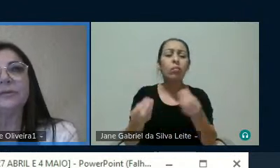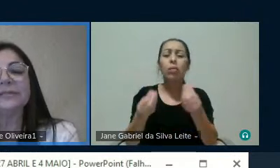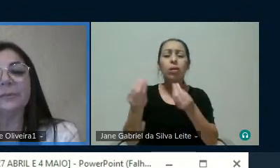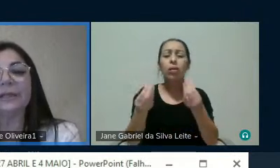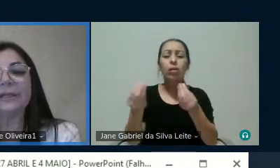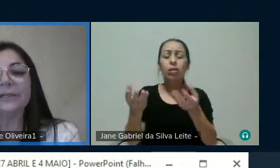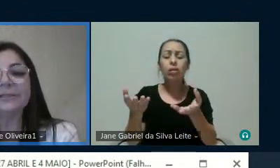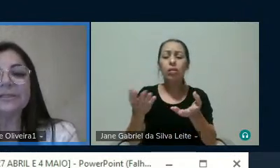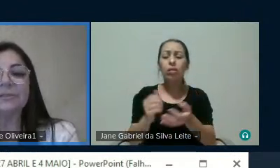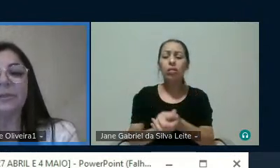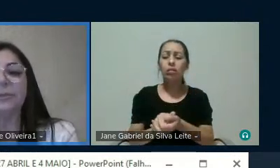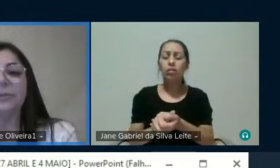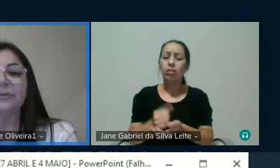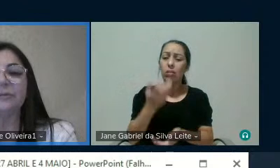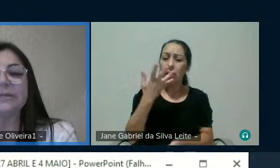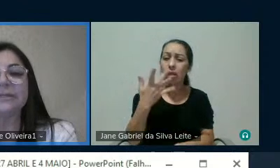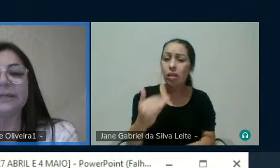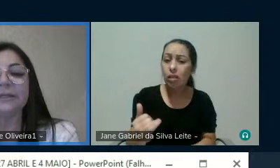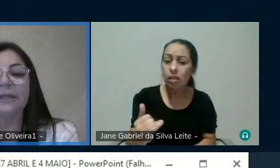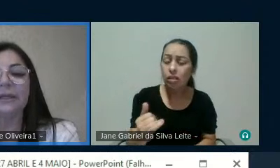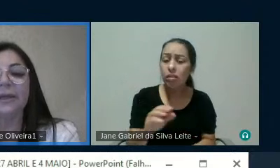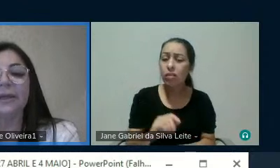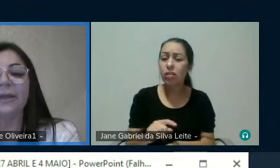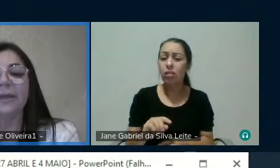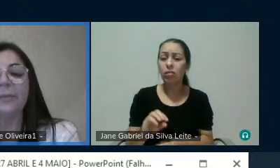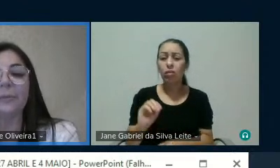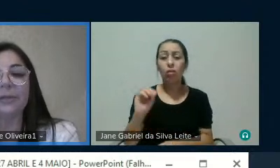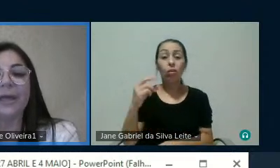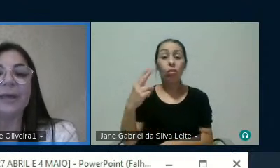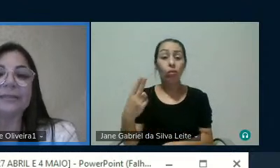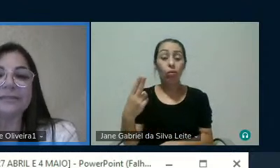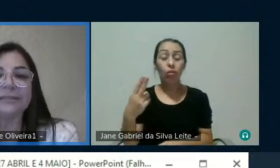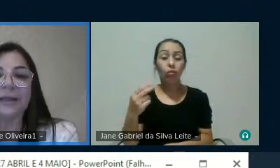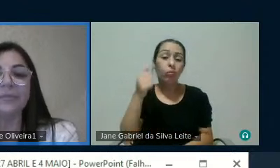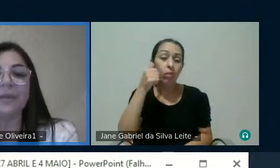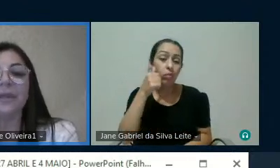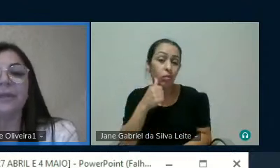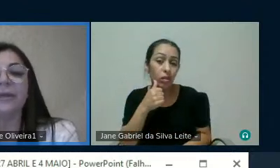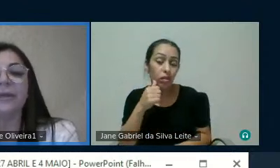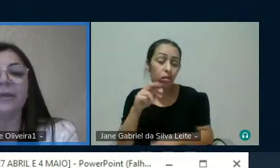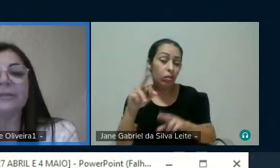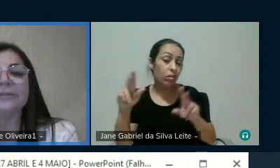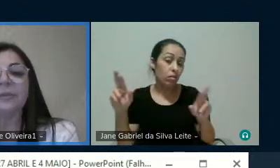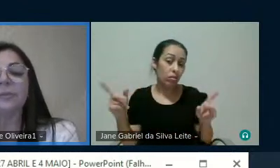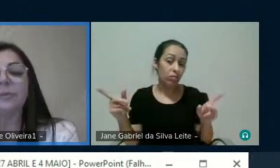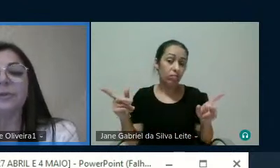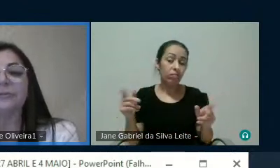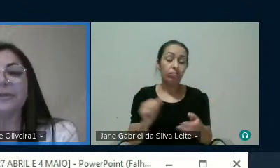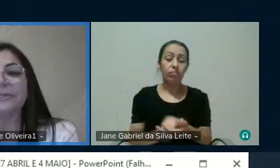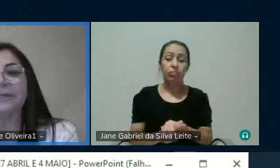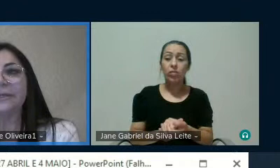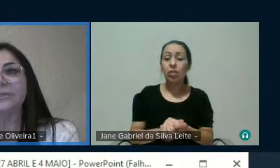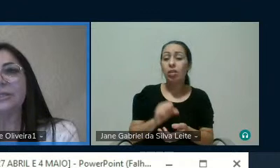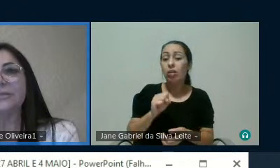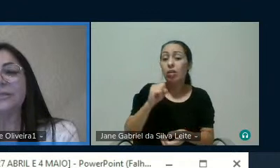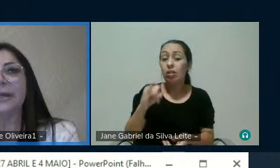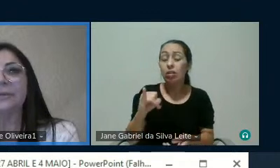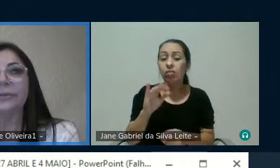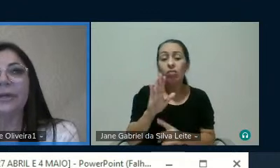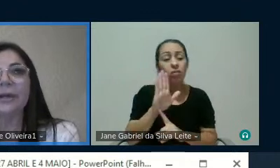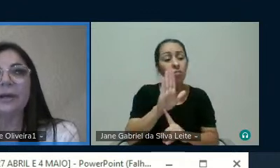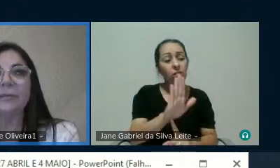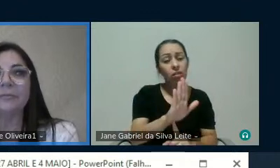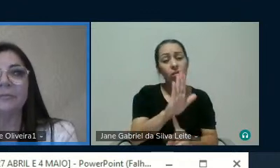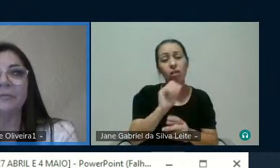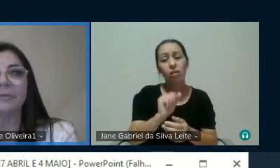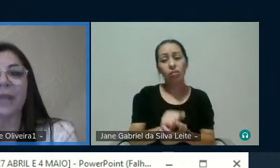público vai ser para crianças, se meu público vai ser para mulheres, né? se meu público vai ser